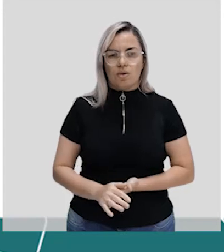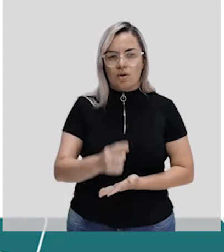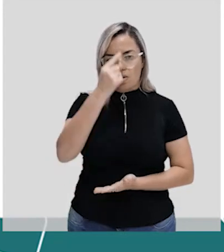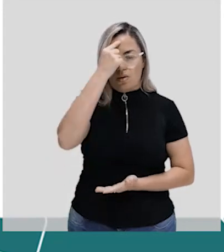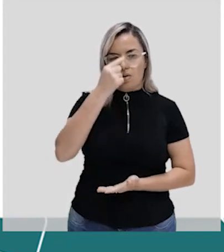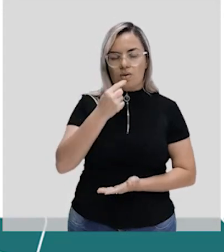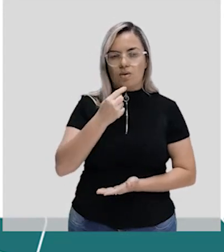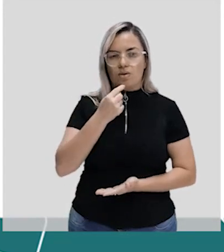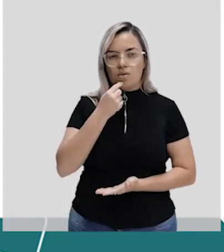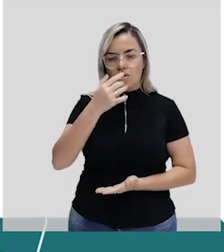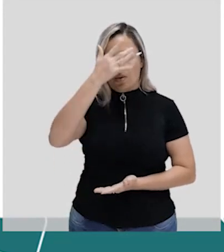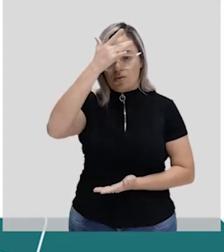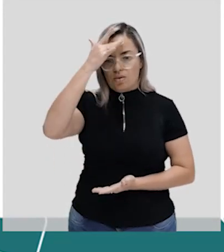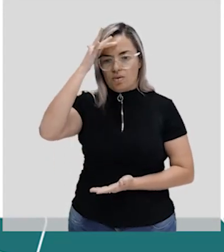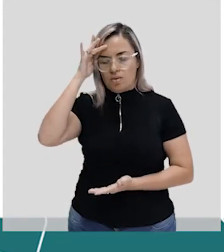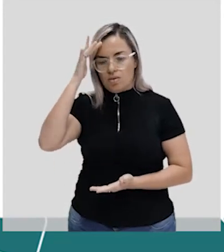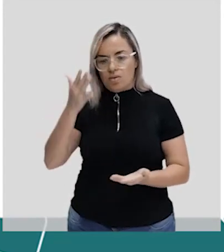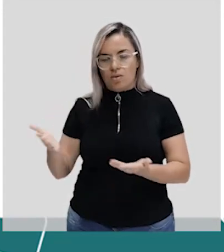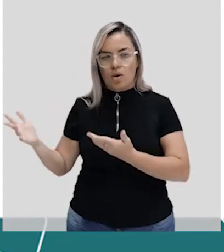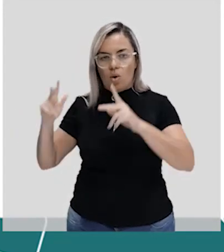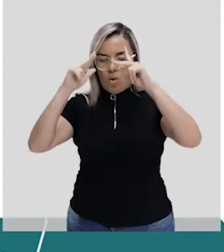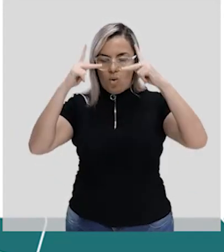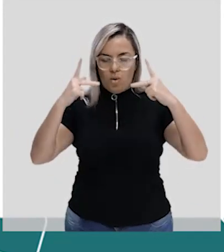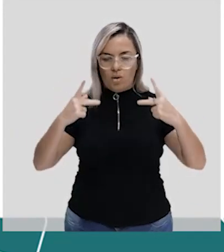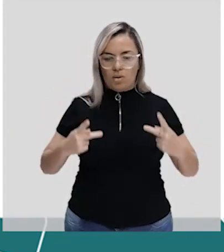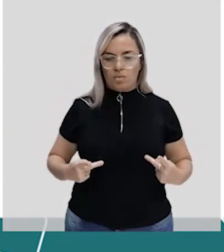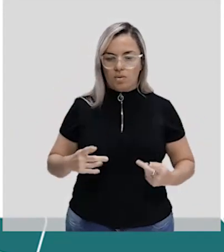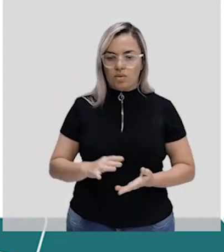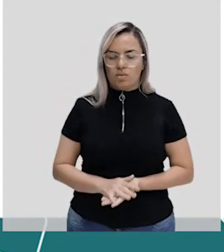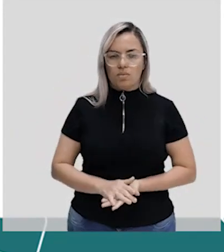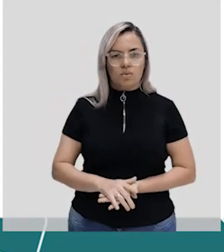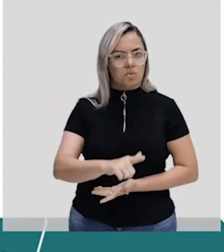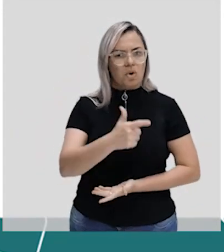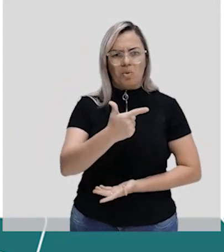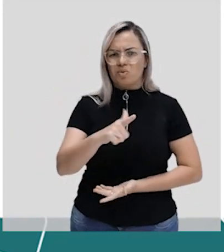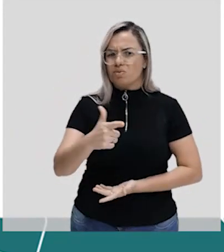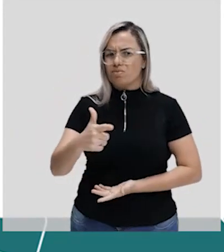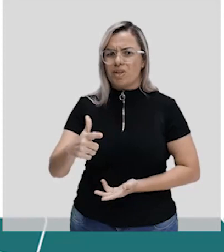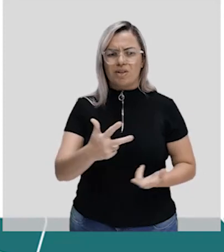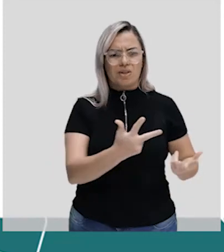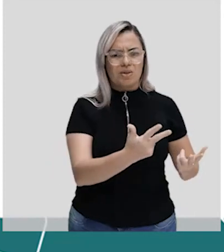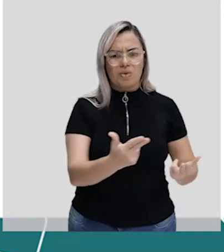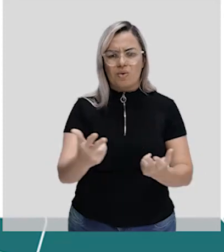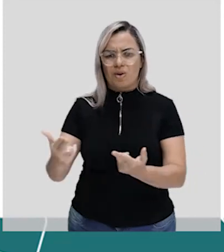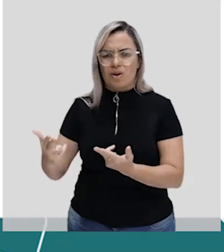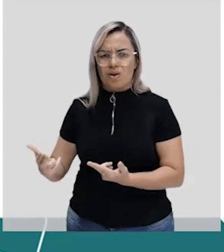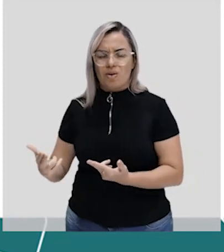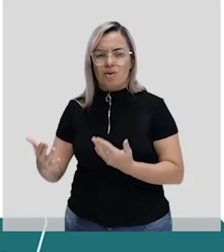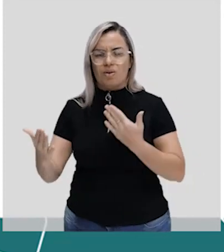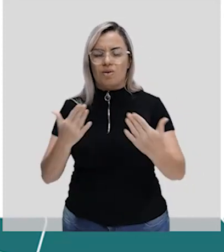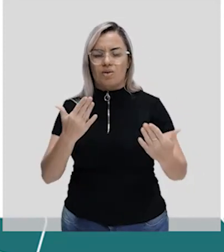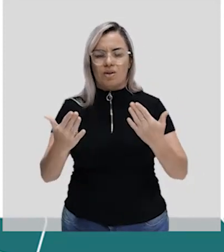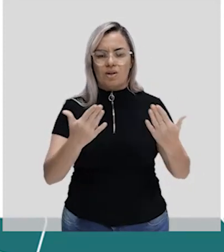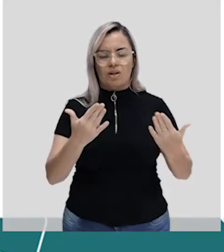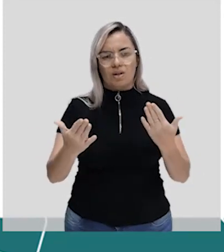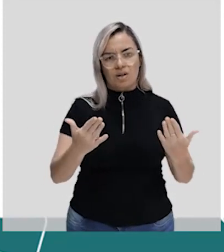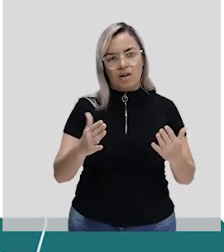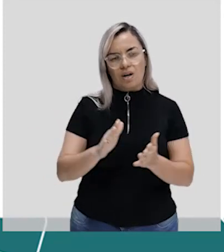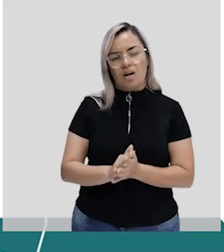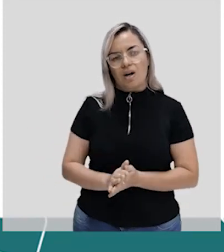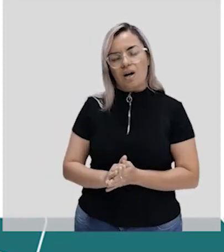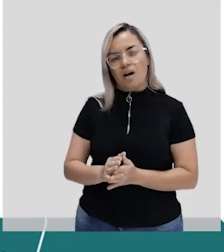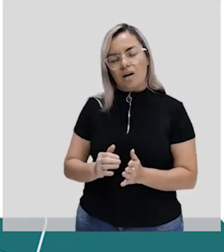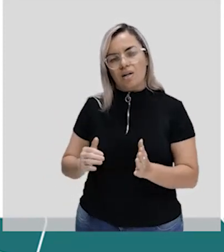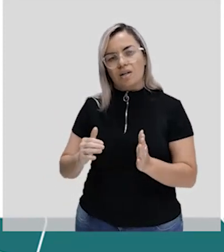da espécie humana. Mas eu não tenho, assim, ninguém igual a ninguém. Até mesmo gêmeos